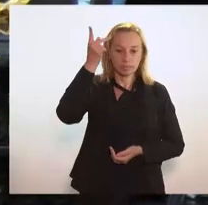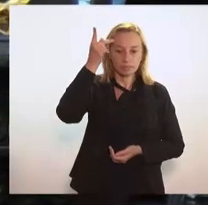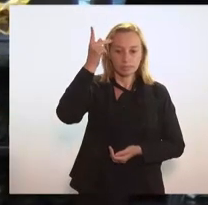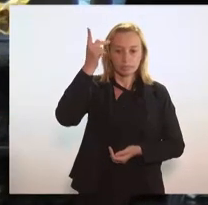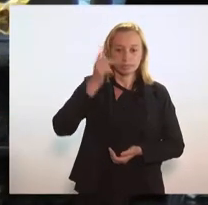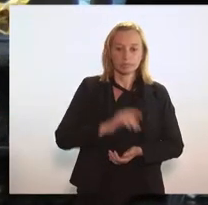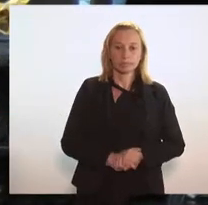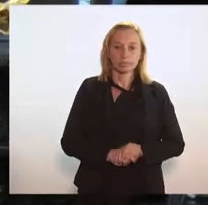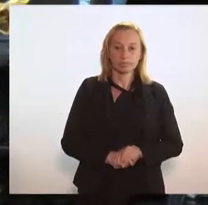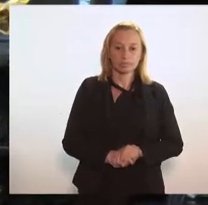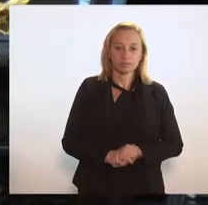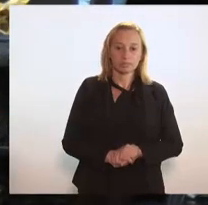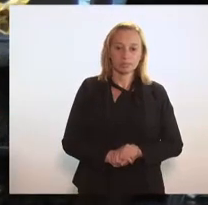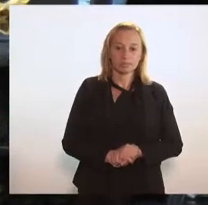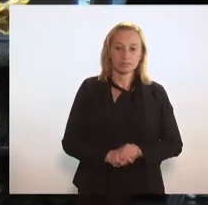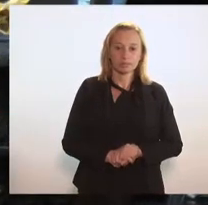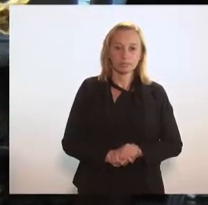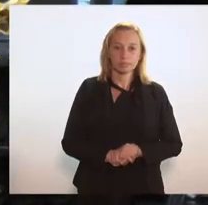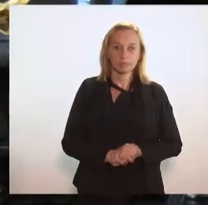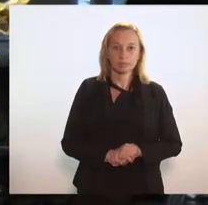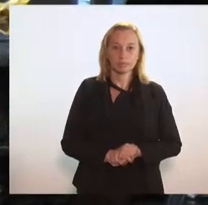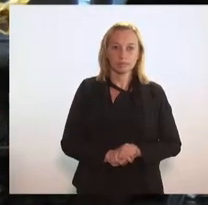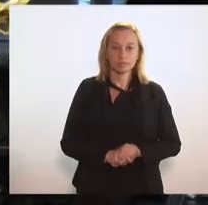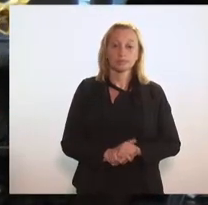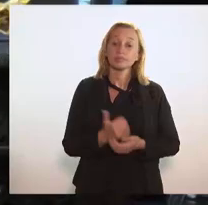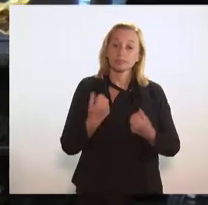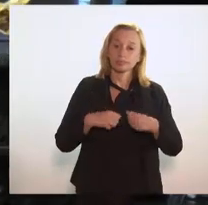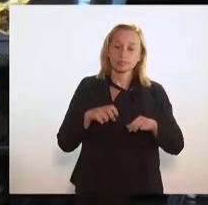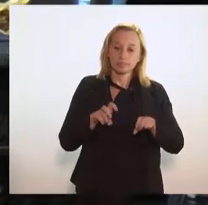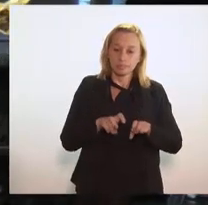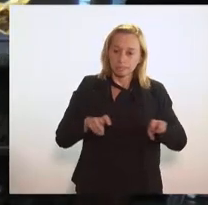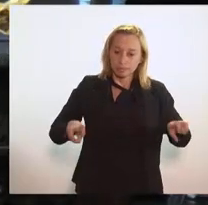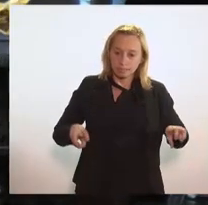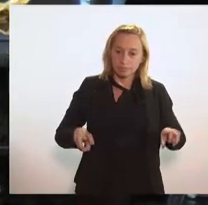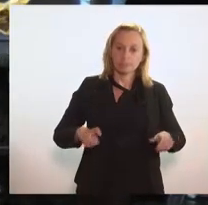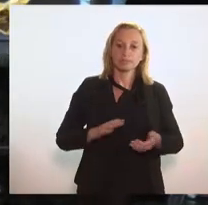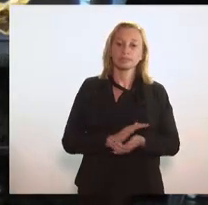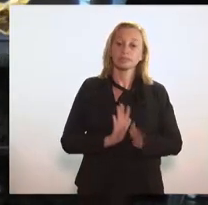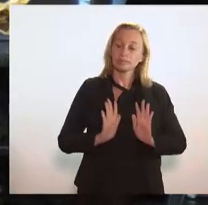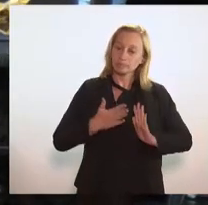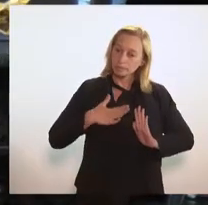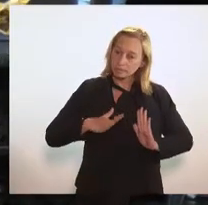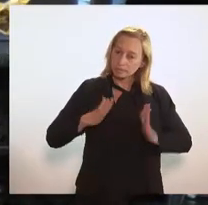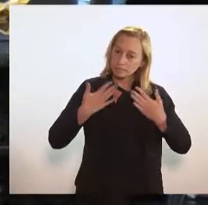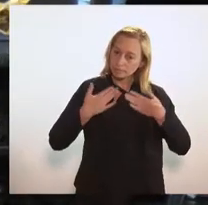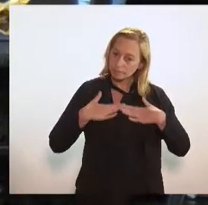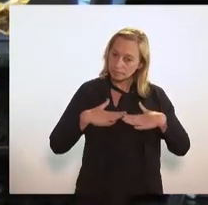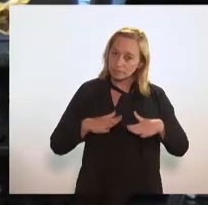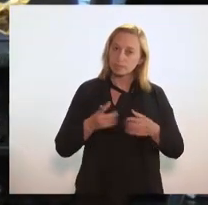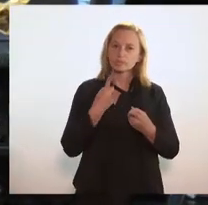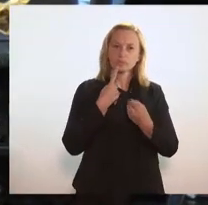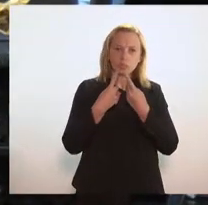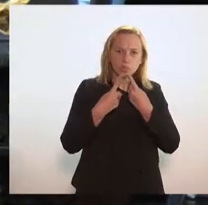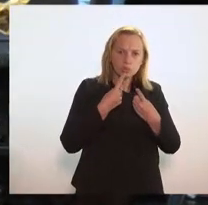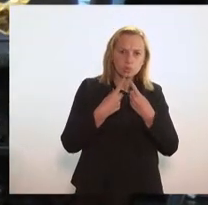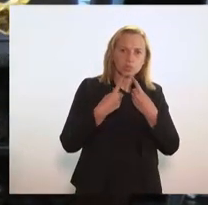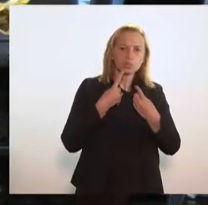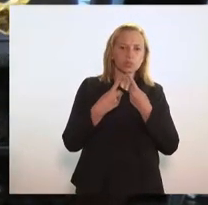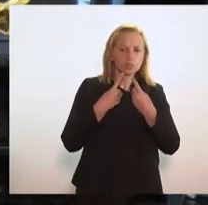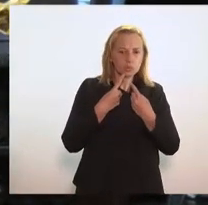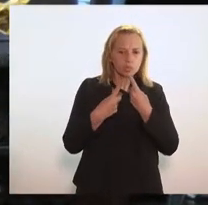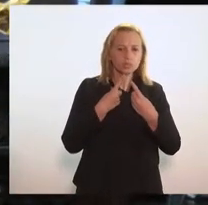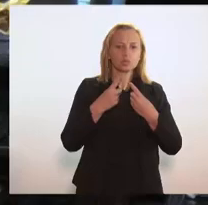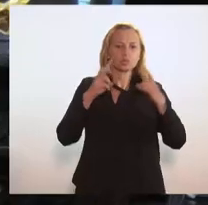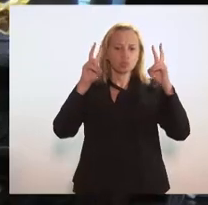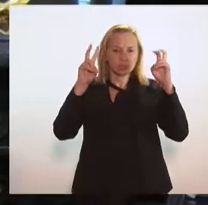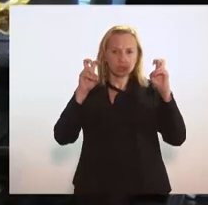Paulo e ocorre que a gente tem que esquentar com calma e discutir as tal de substituição tributária